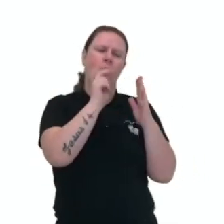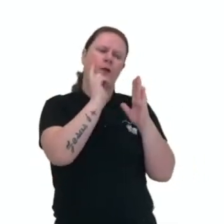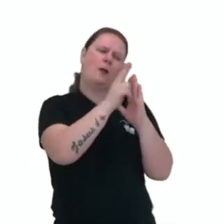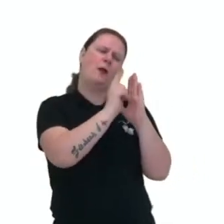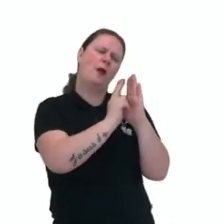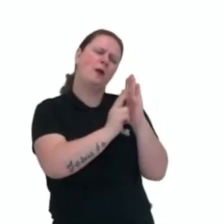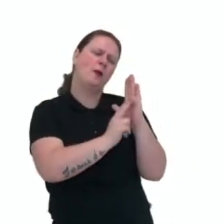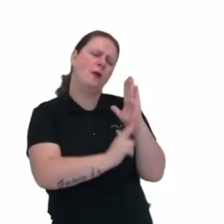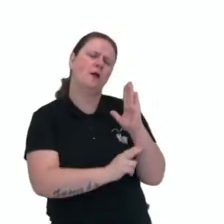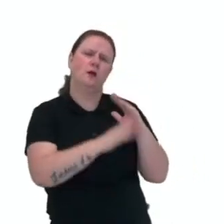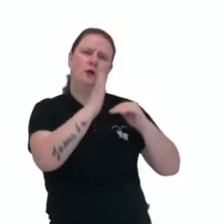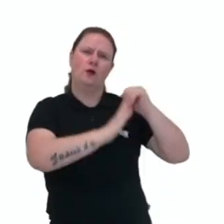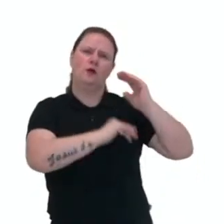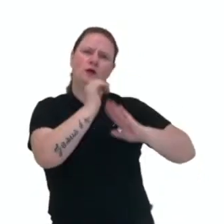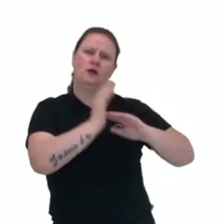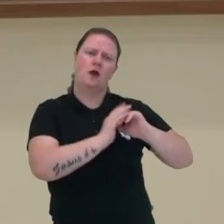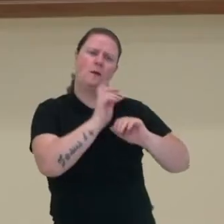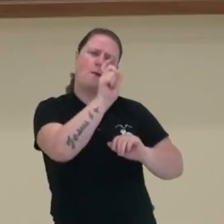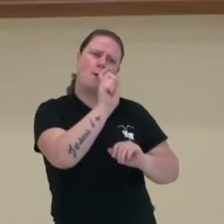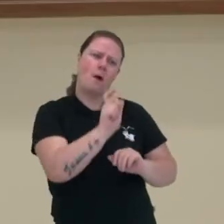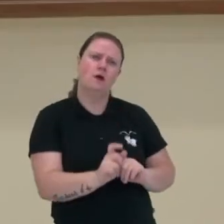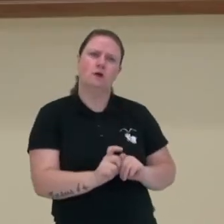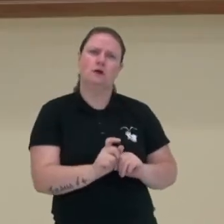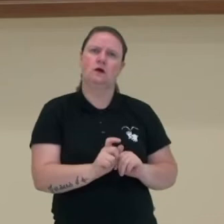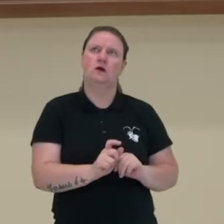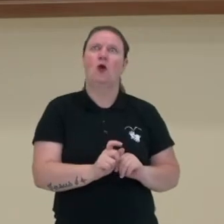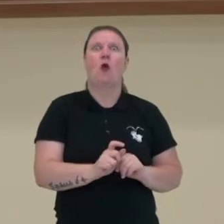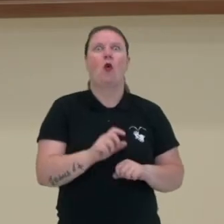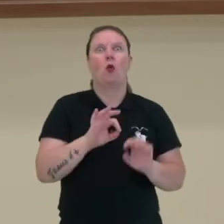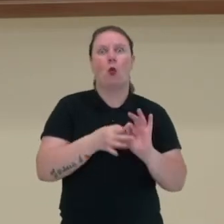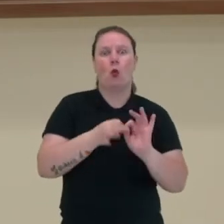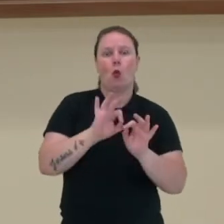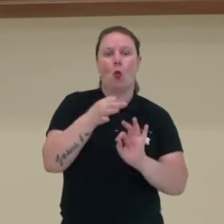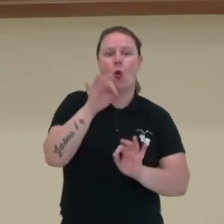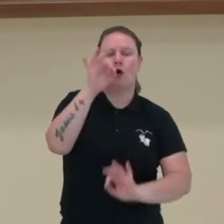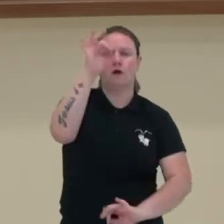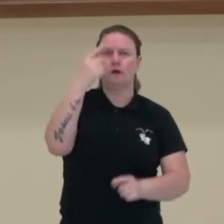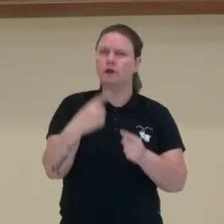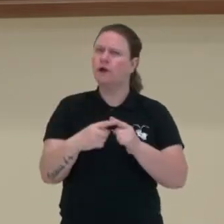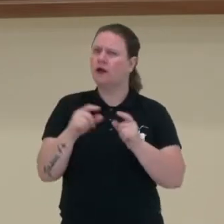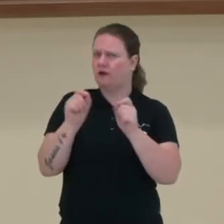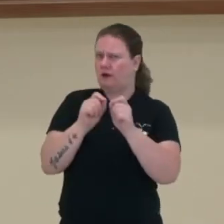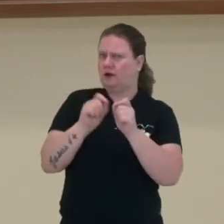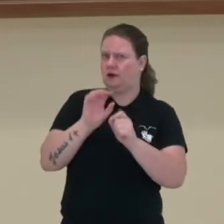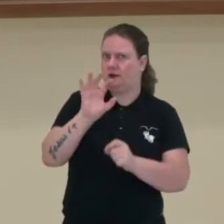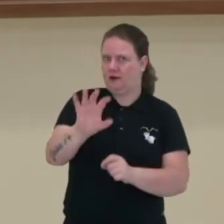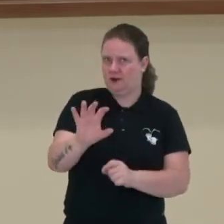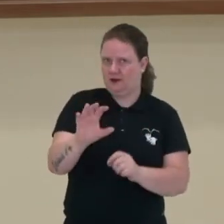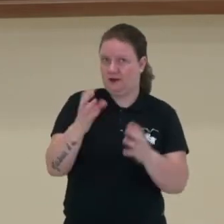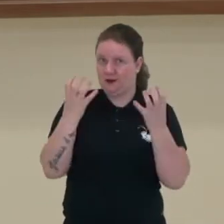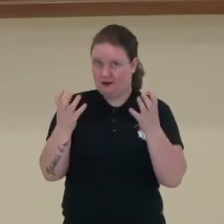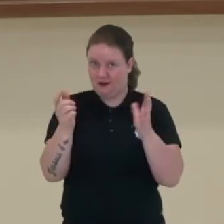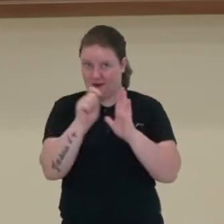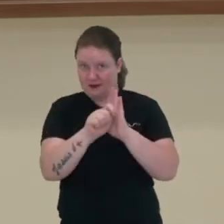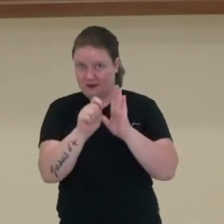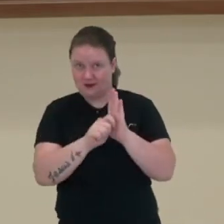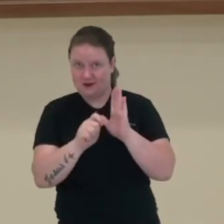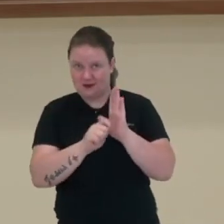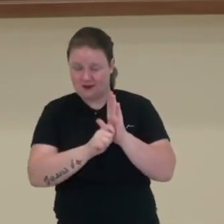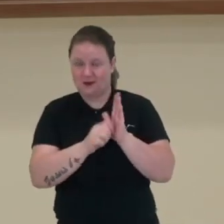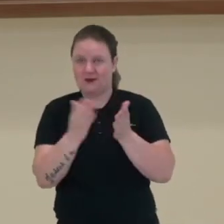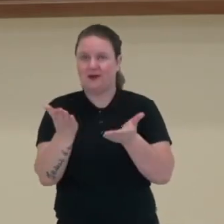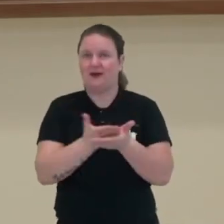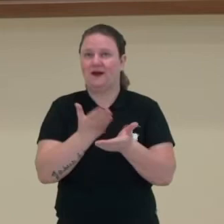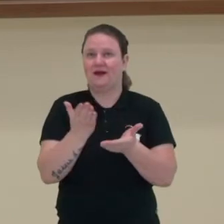tantas profissões? Ele ficou um tempão lá falando de várias profissões. Por que será que ele fez isso? Quero que você escreva, reflita lá no teu